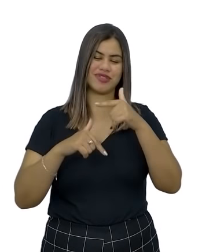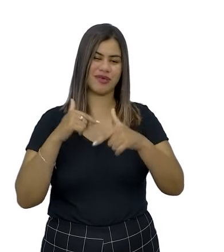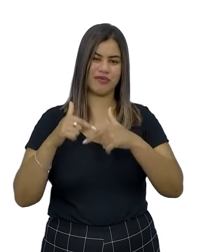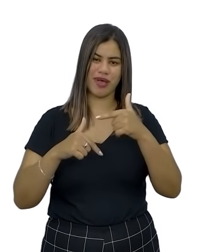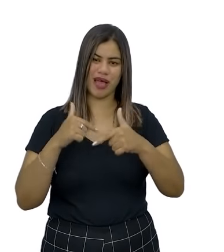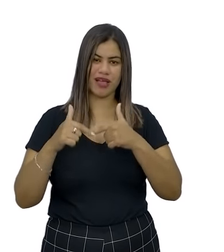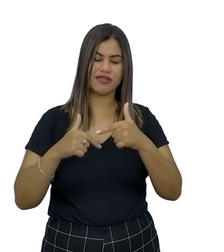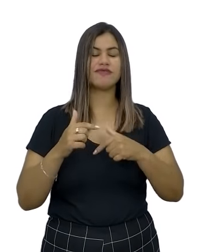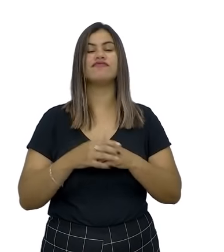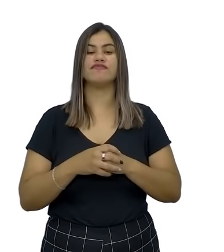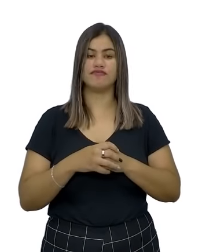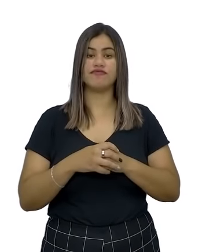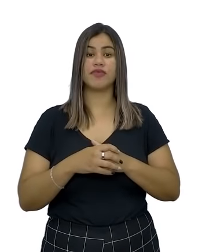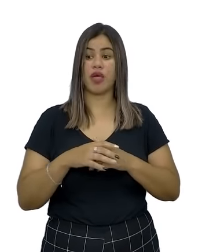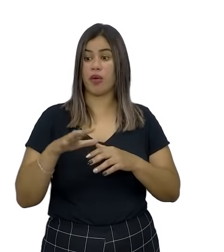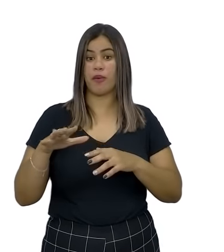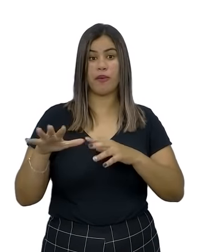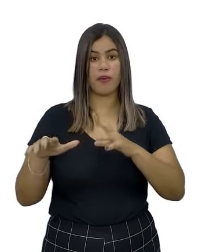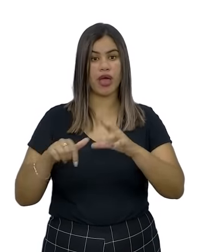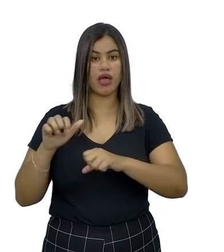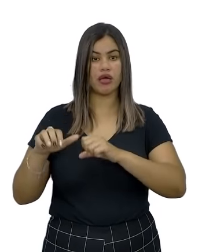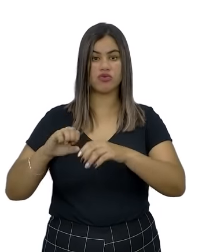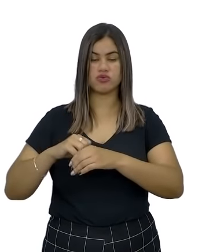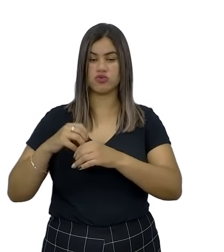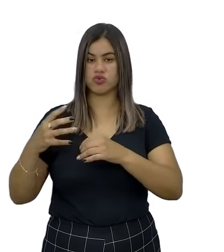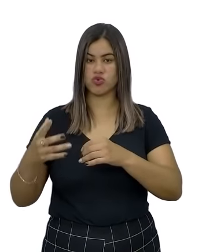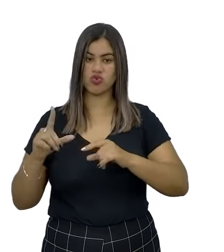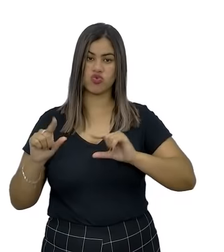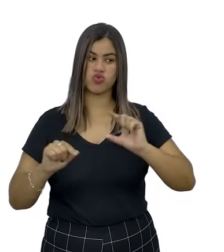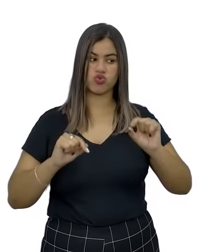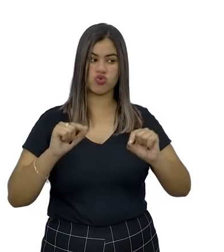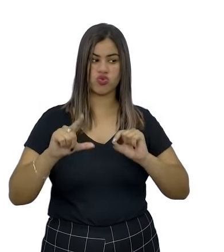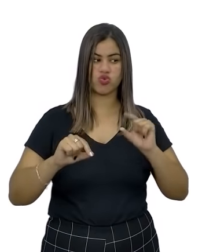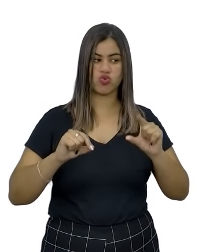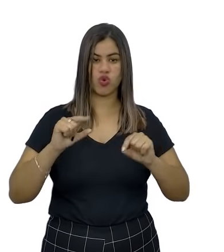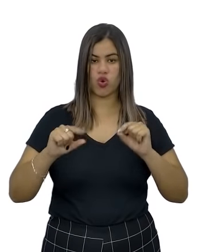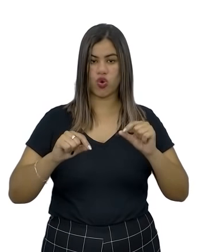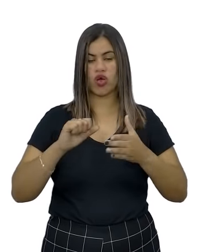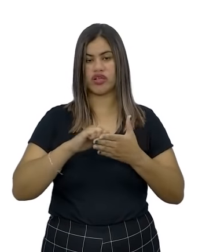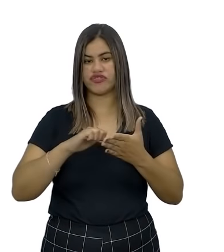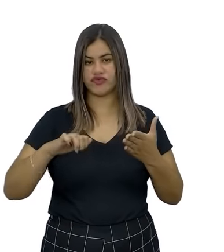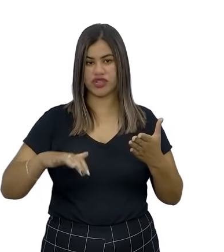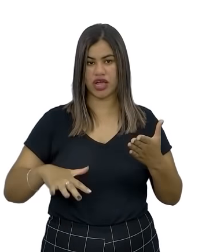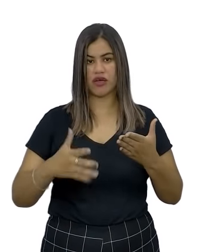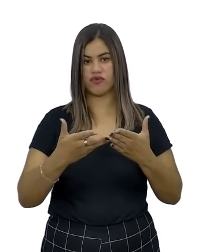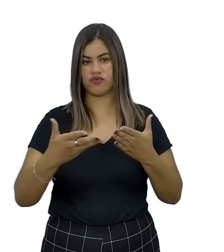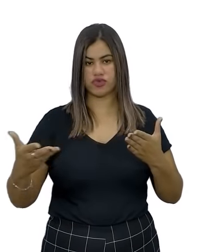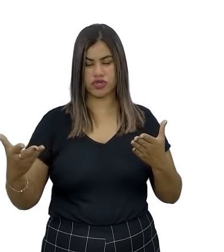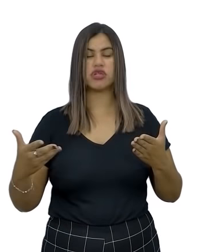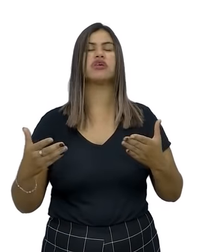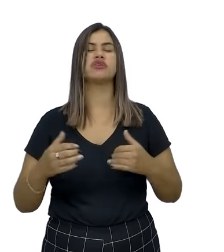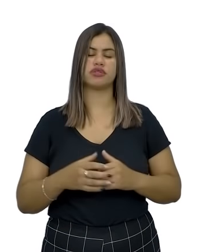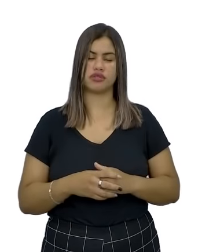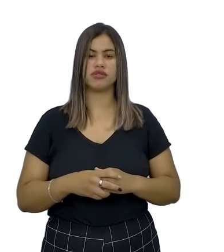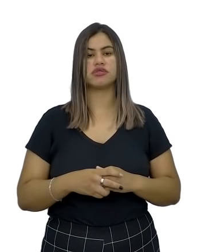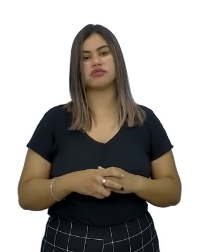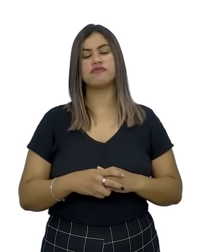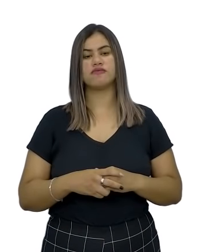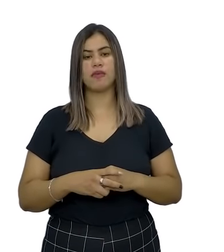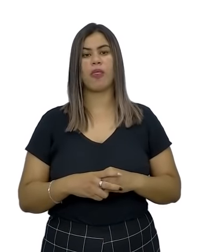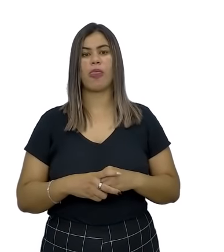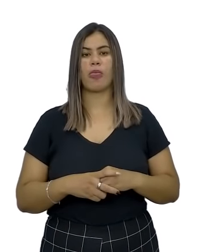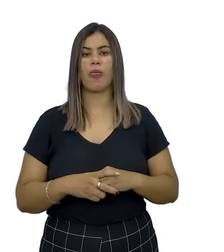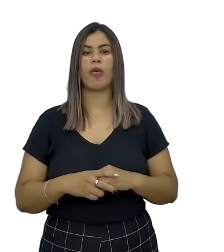nós conversamos, peguem o material, já selecionem aí as atividades que vocês vão trabalhar em relação aí